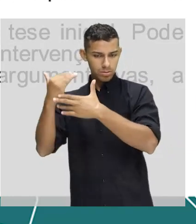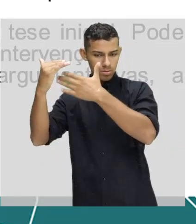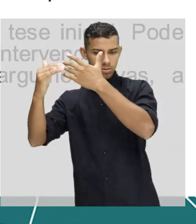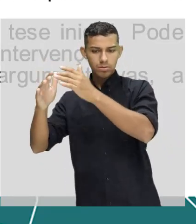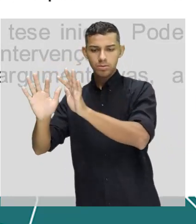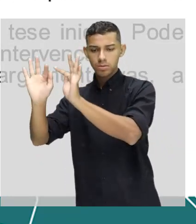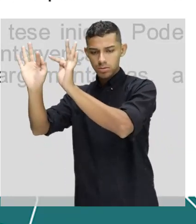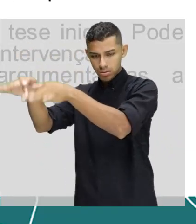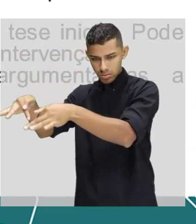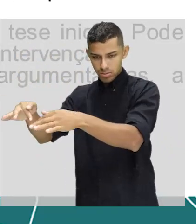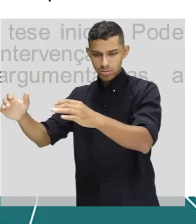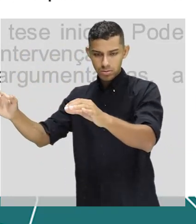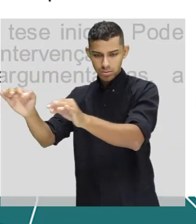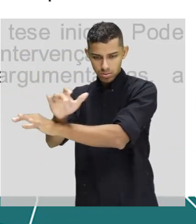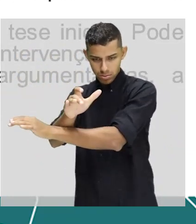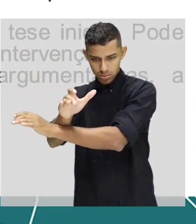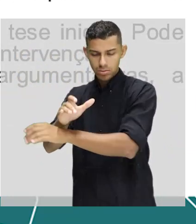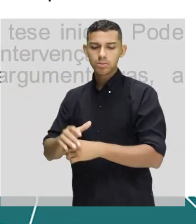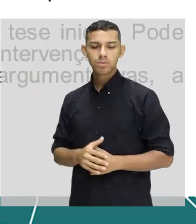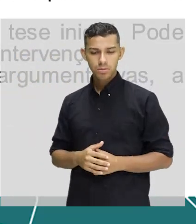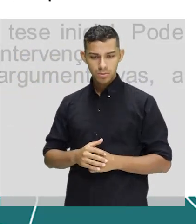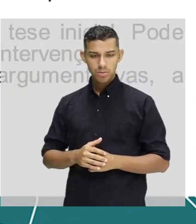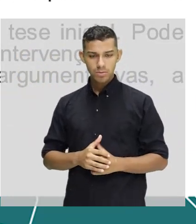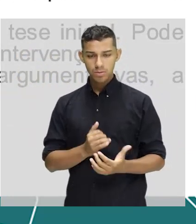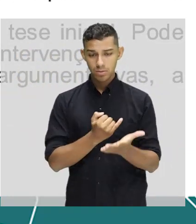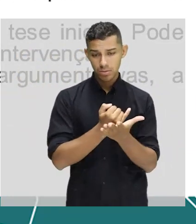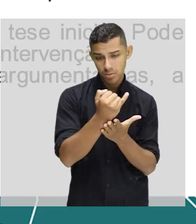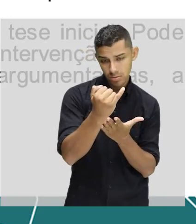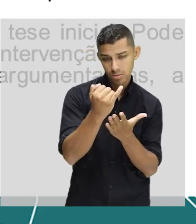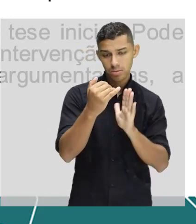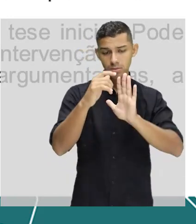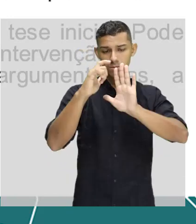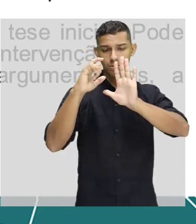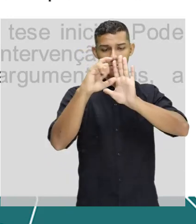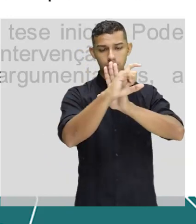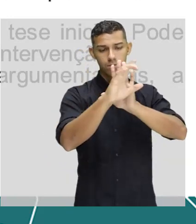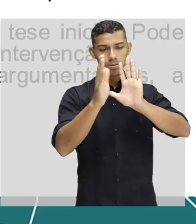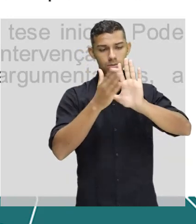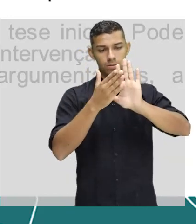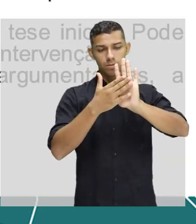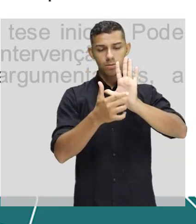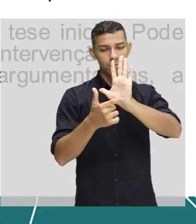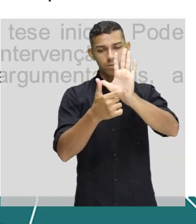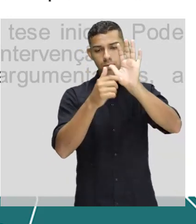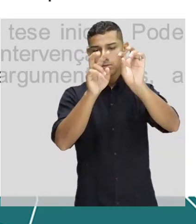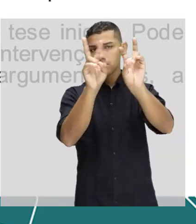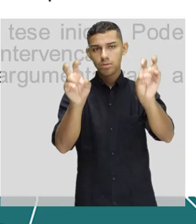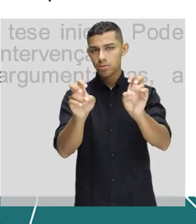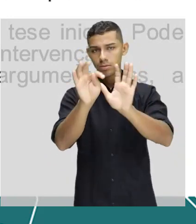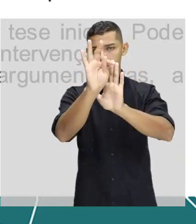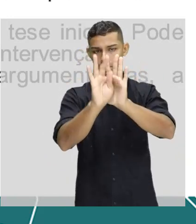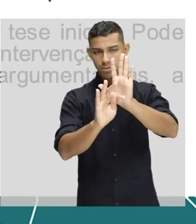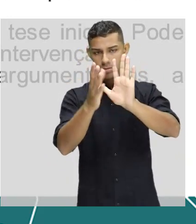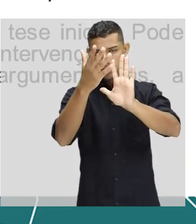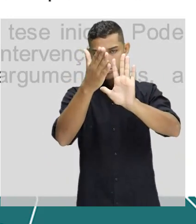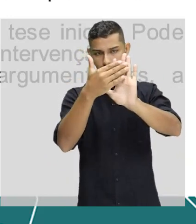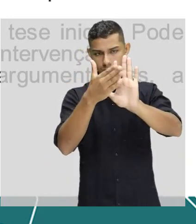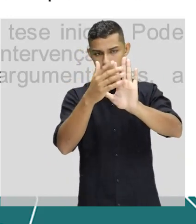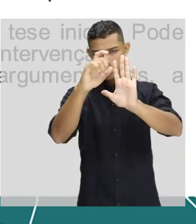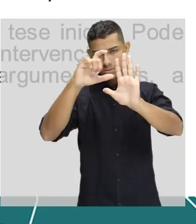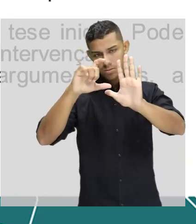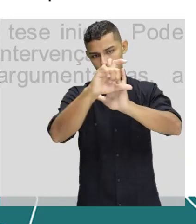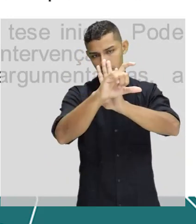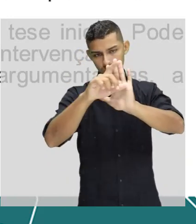desenvolvimento e a conclusão. Na introdução, a parte onde se apresenta o assunto e a tese que será defendida